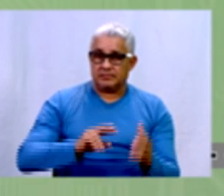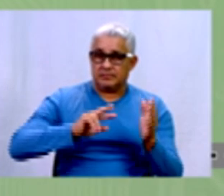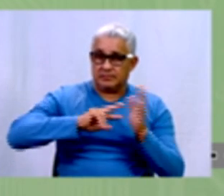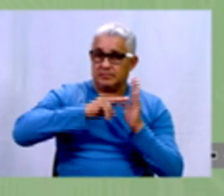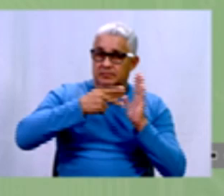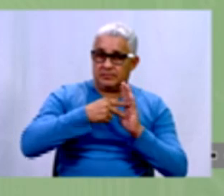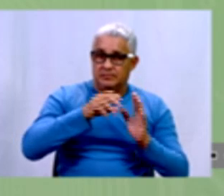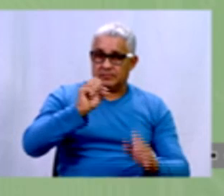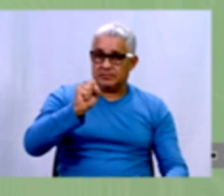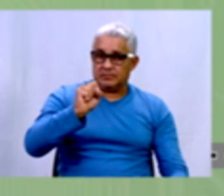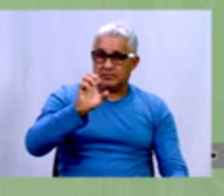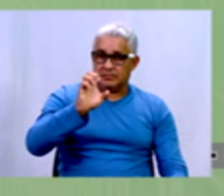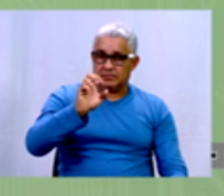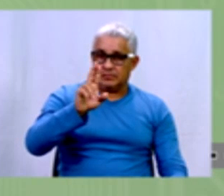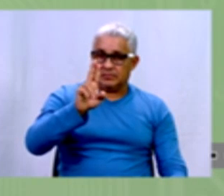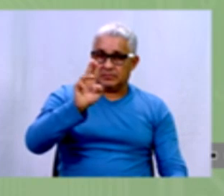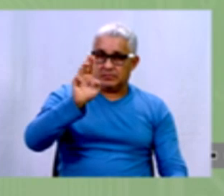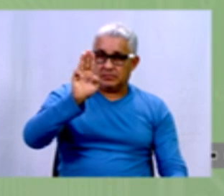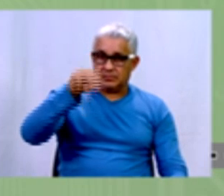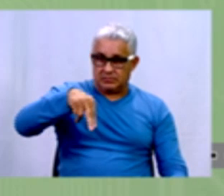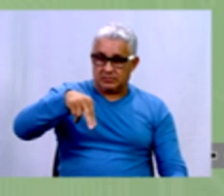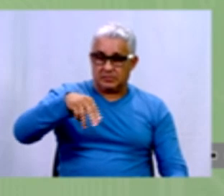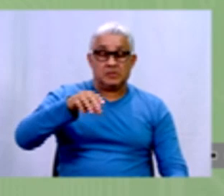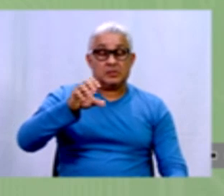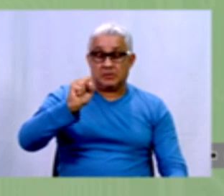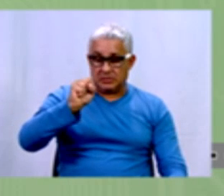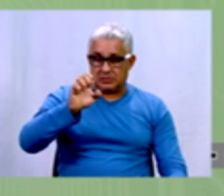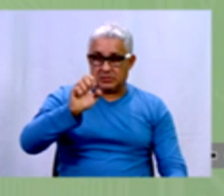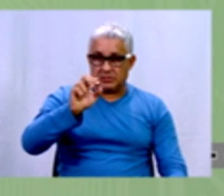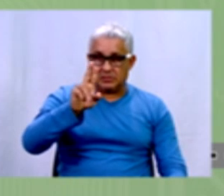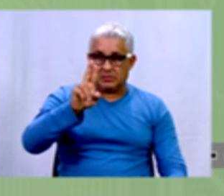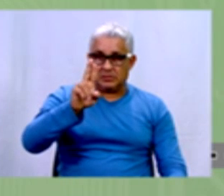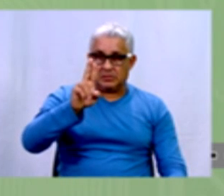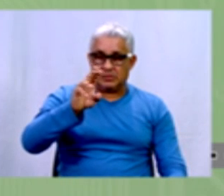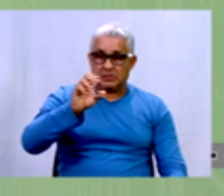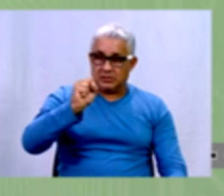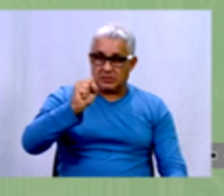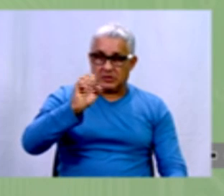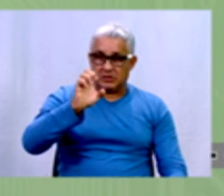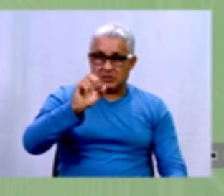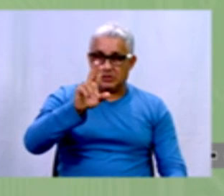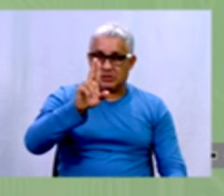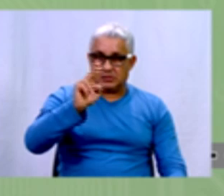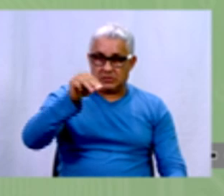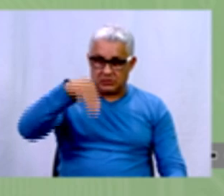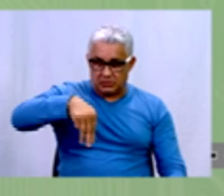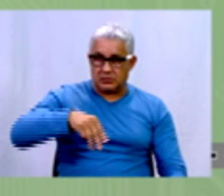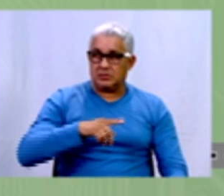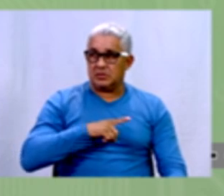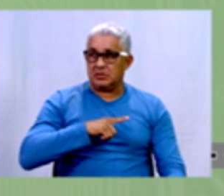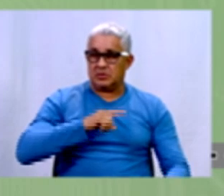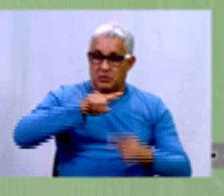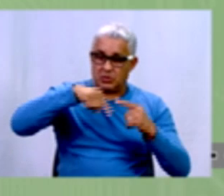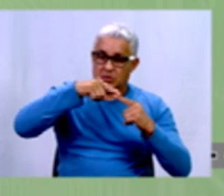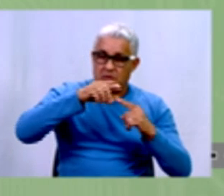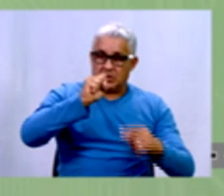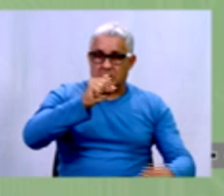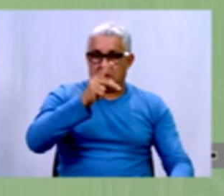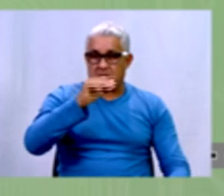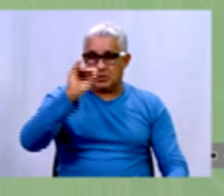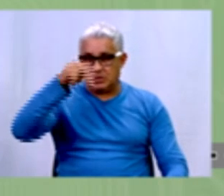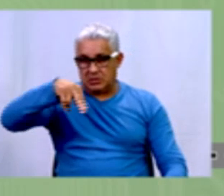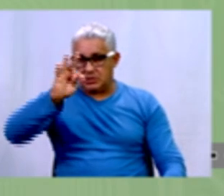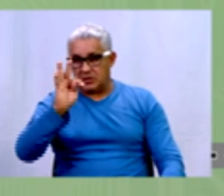Scrum. Né? Então temos aqui os objetivos do sprint. Tá? Então, o